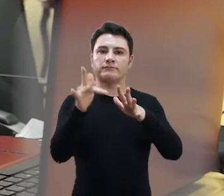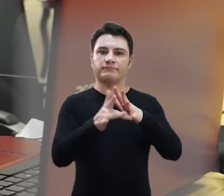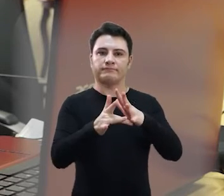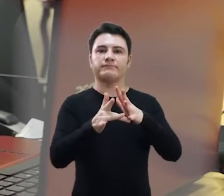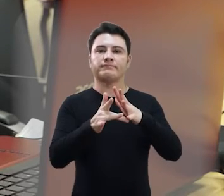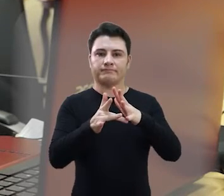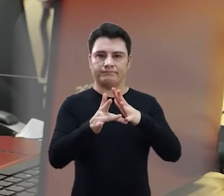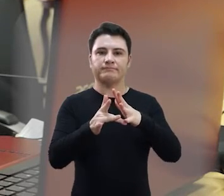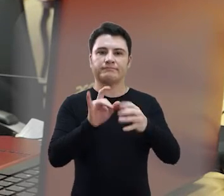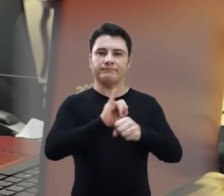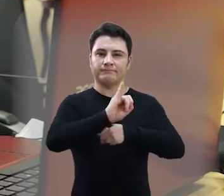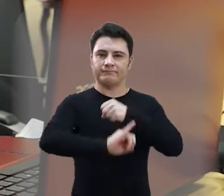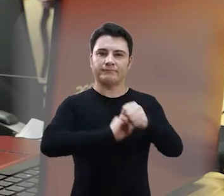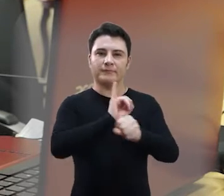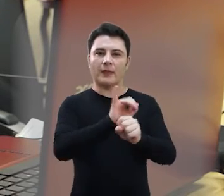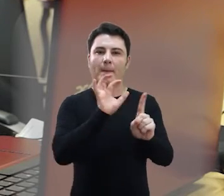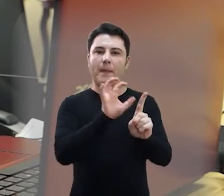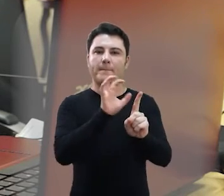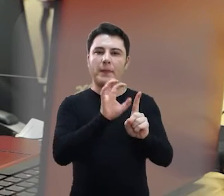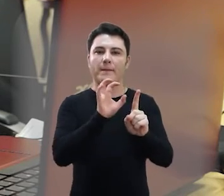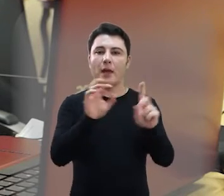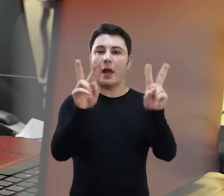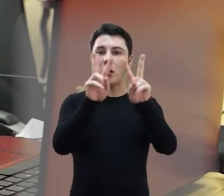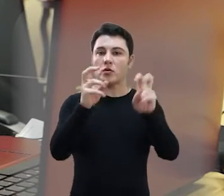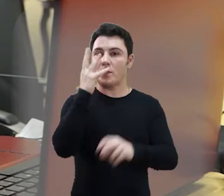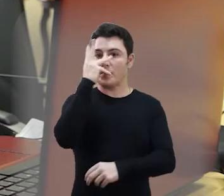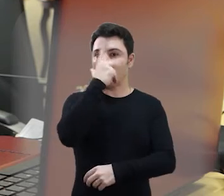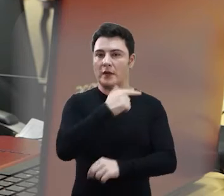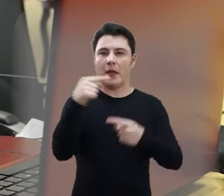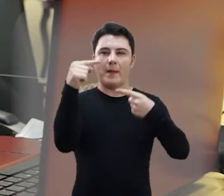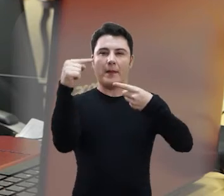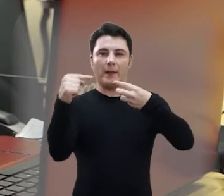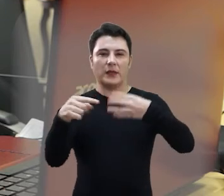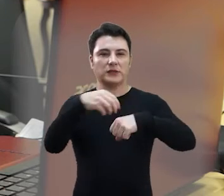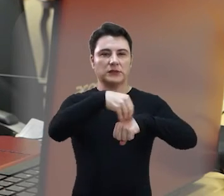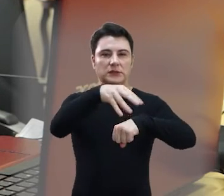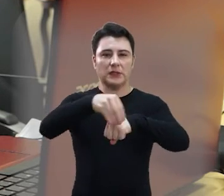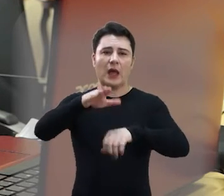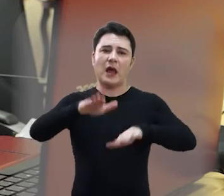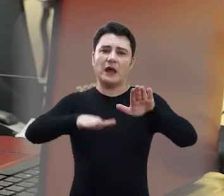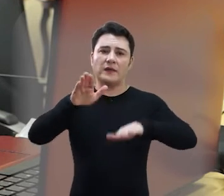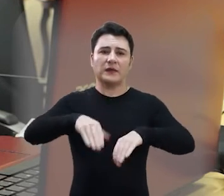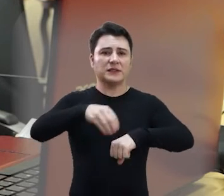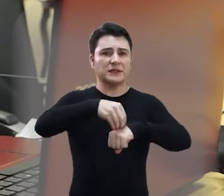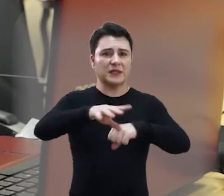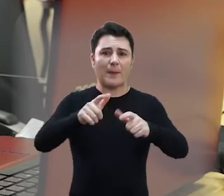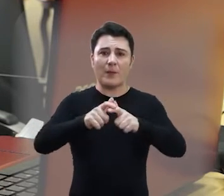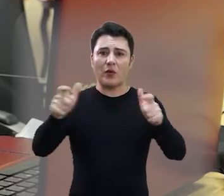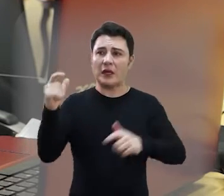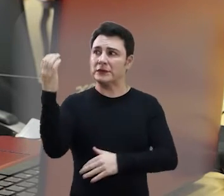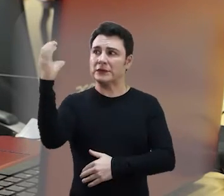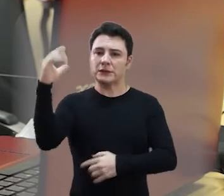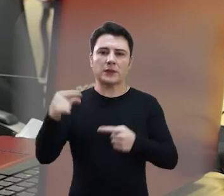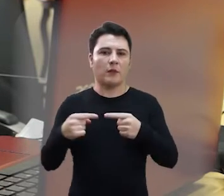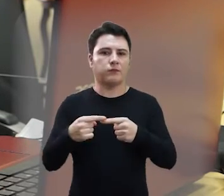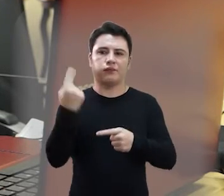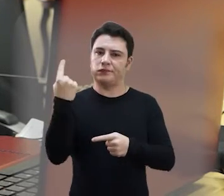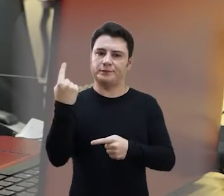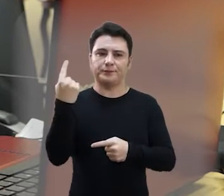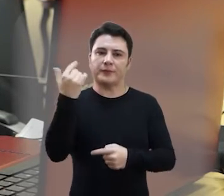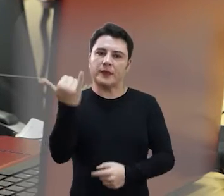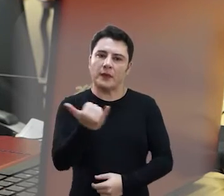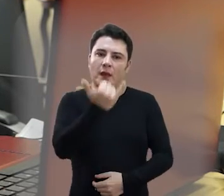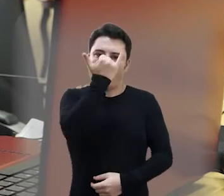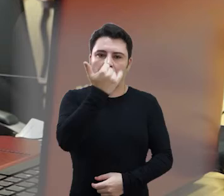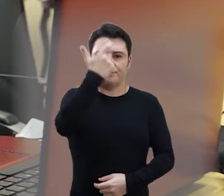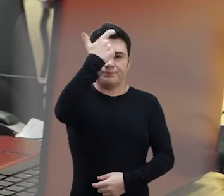de seguir dicas de beleza sugeridas por influenciadores da internet. Na maioria das vezes, os conselhos não